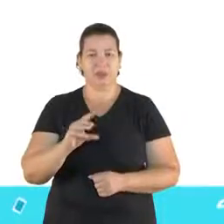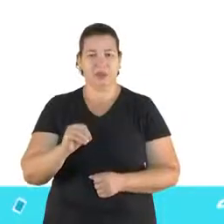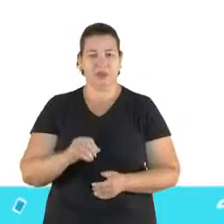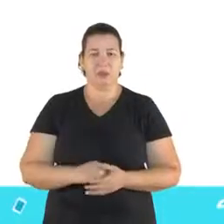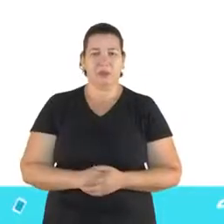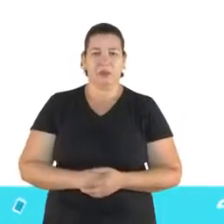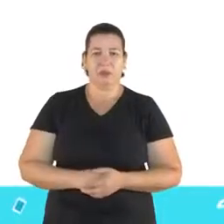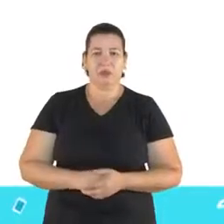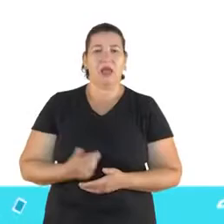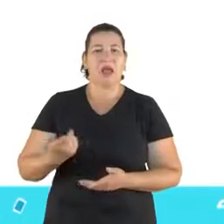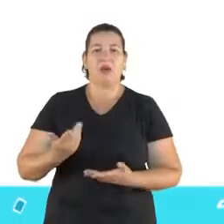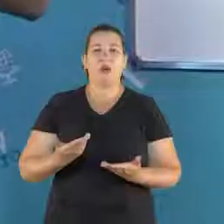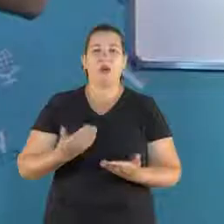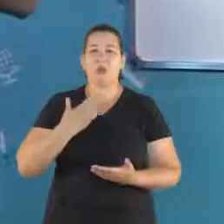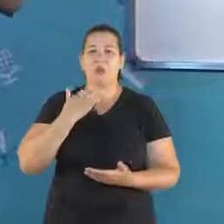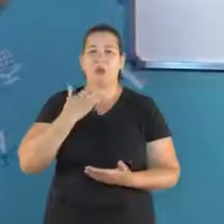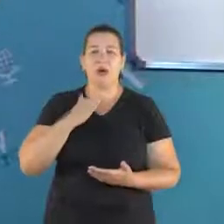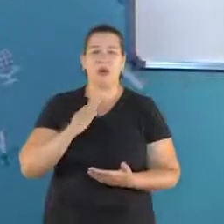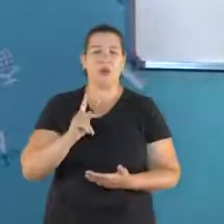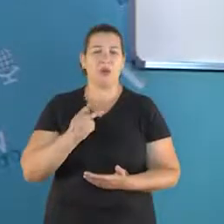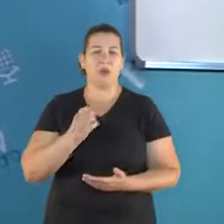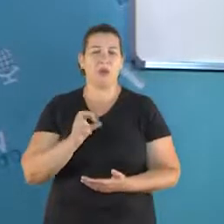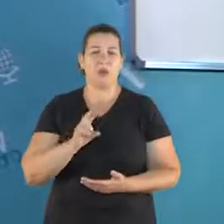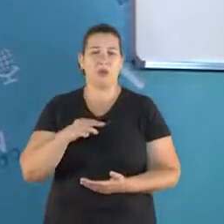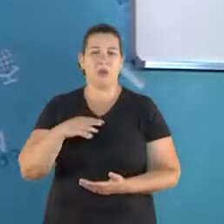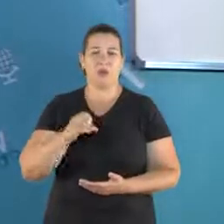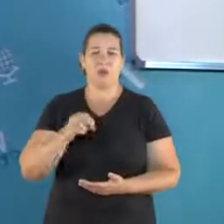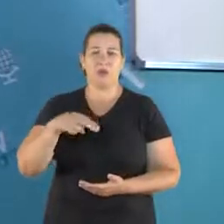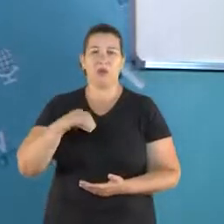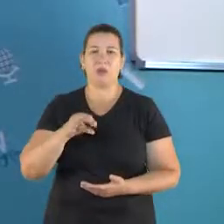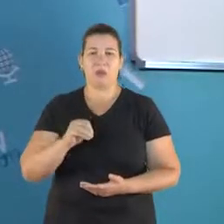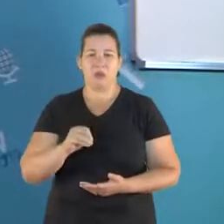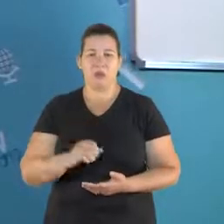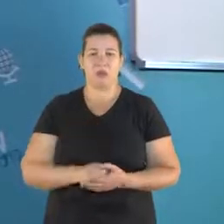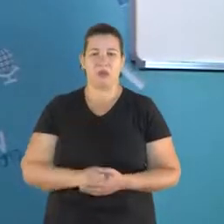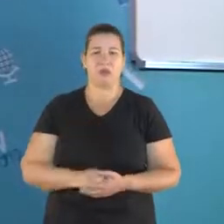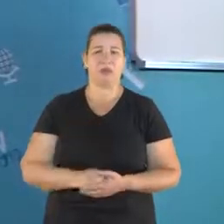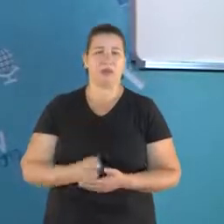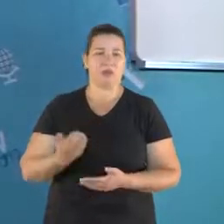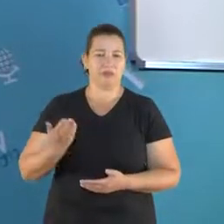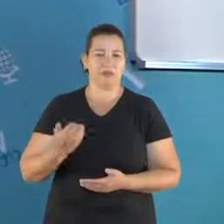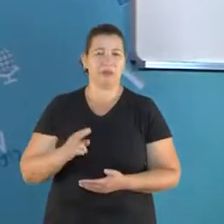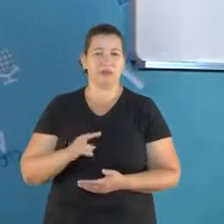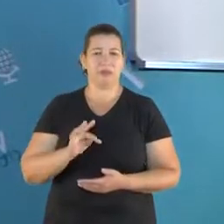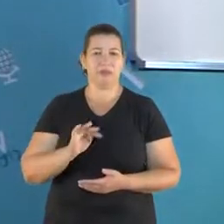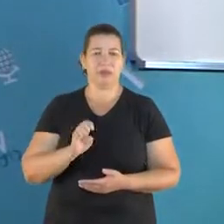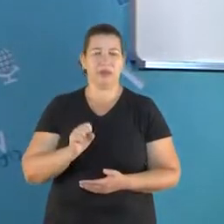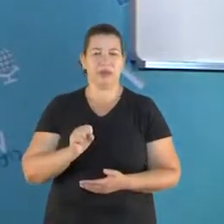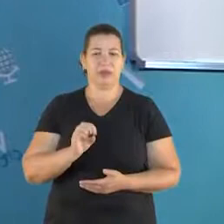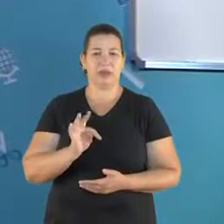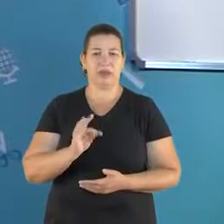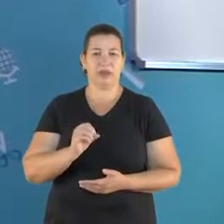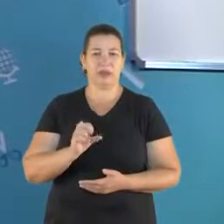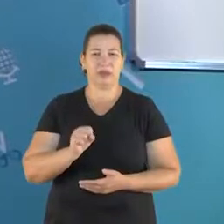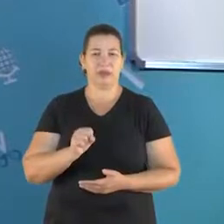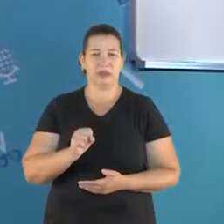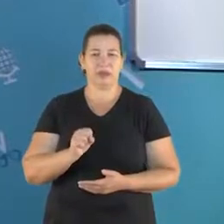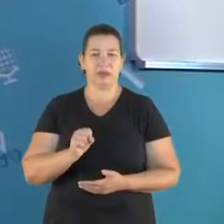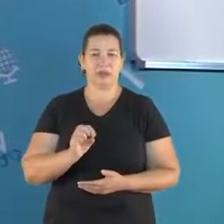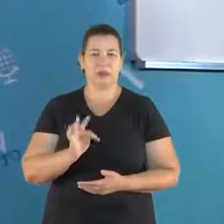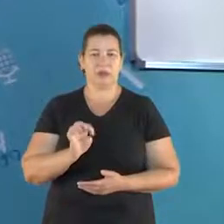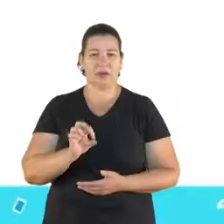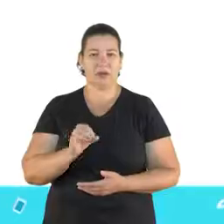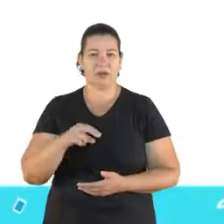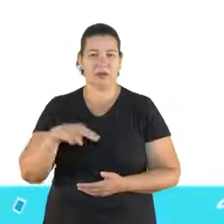o hormônio produzido por essa glândula? O hormônio produzido pela glândula, que é o testículo, é a testosterona. Mais um agora para a gente finalizar